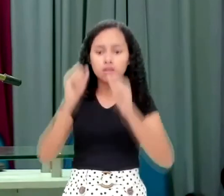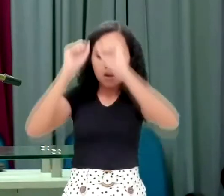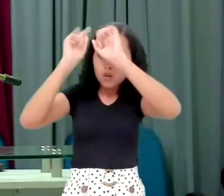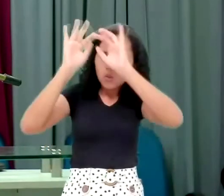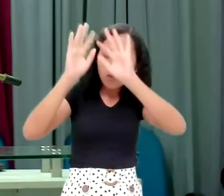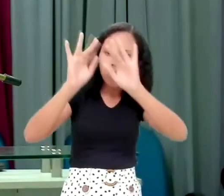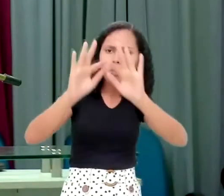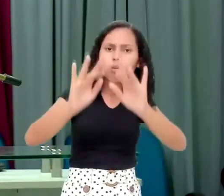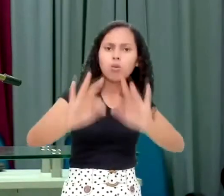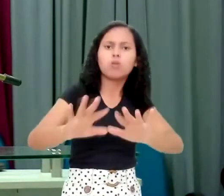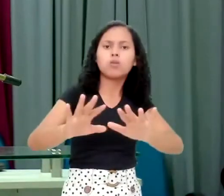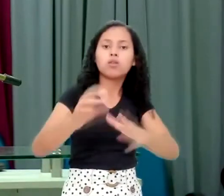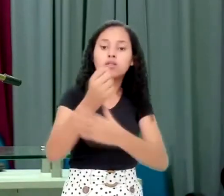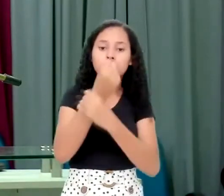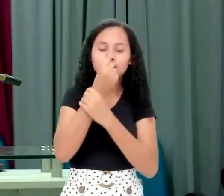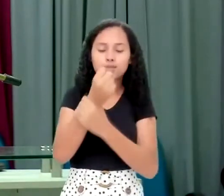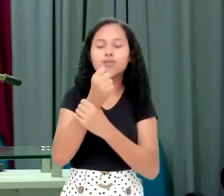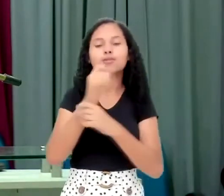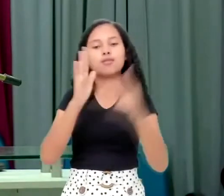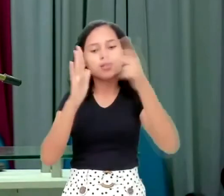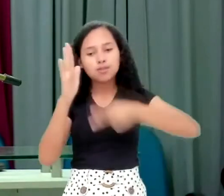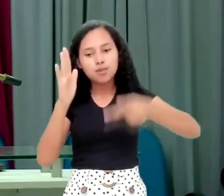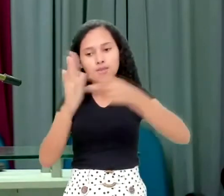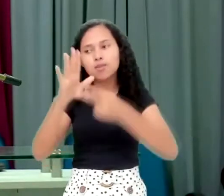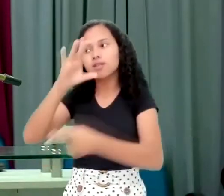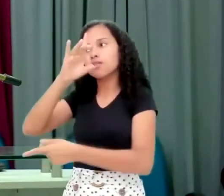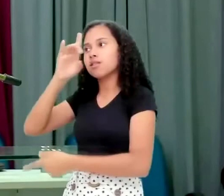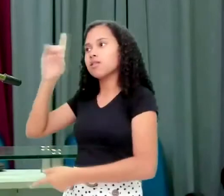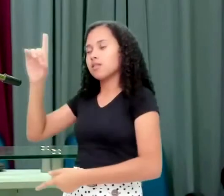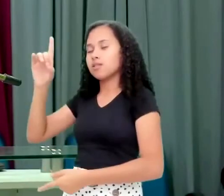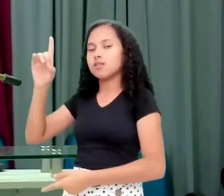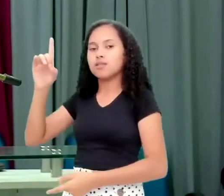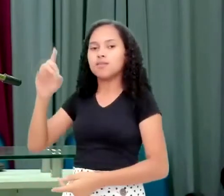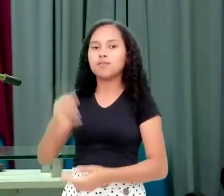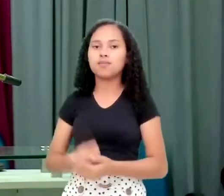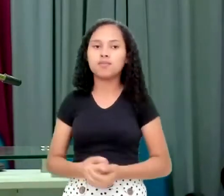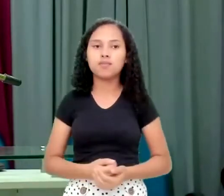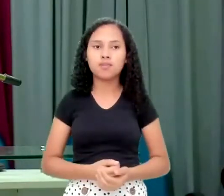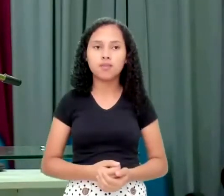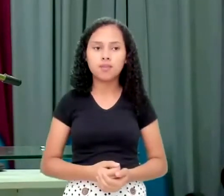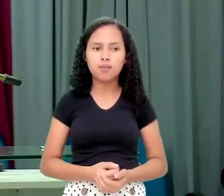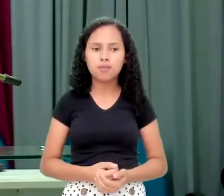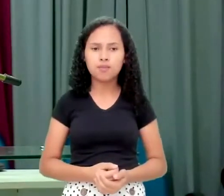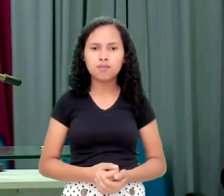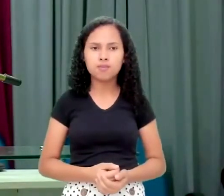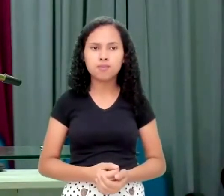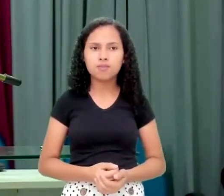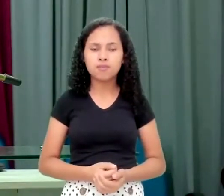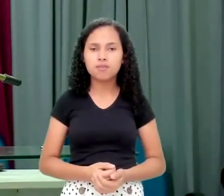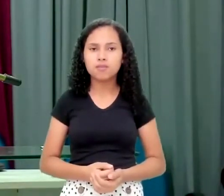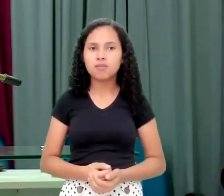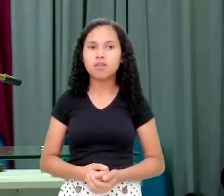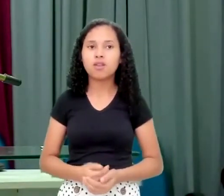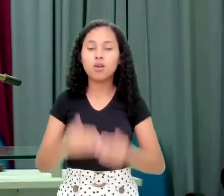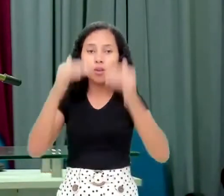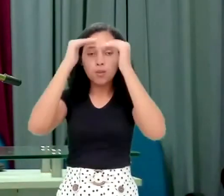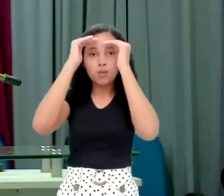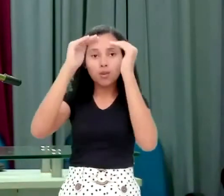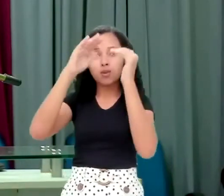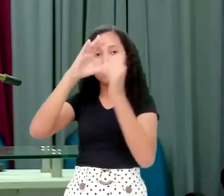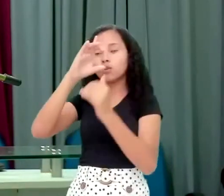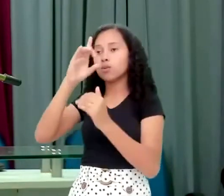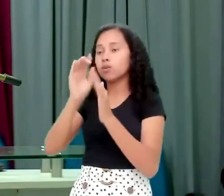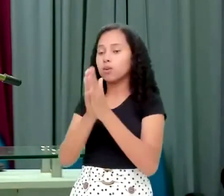segure-se nas promessas de Deus. Aleluia. Então ande segundo a promessa do Senhor, que seja a palavra de Deus